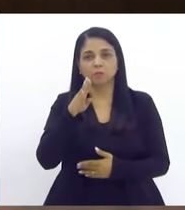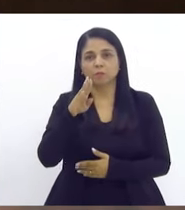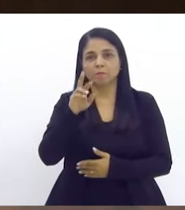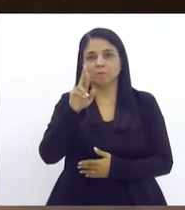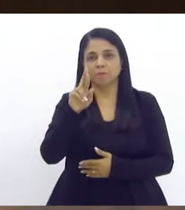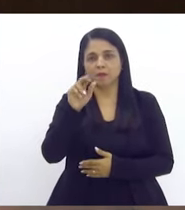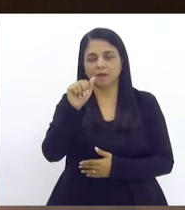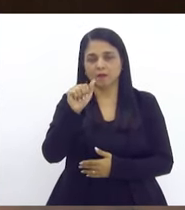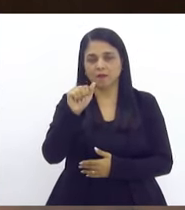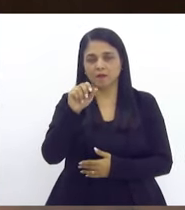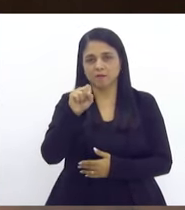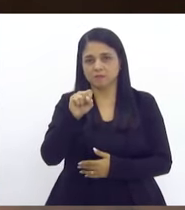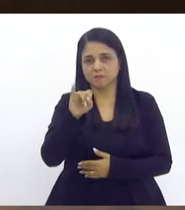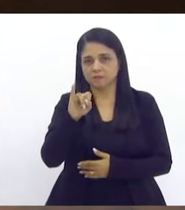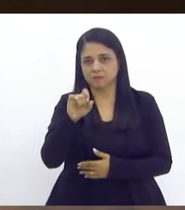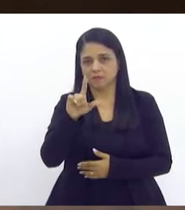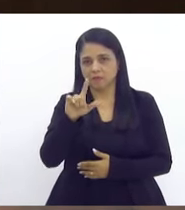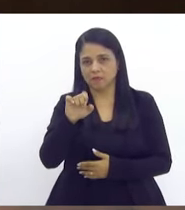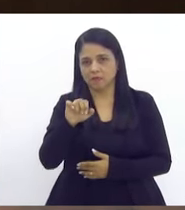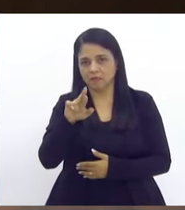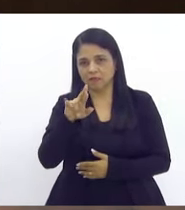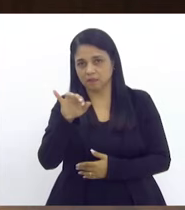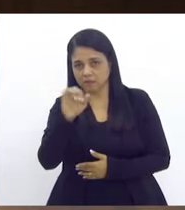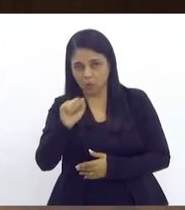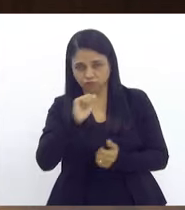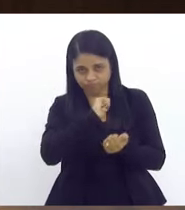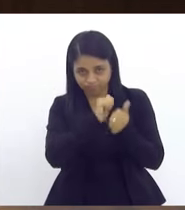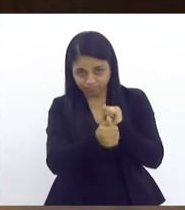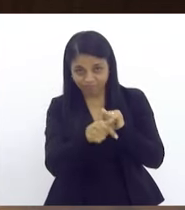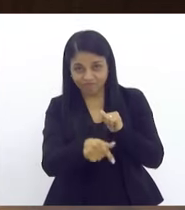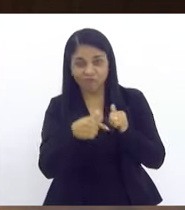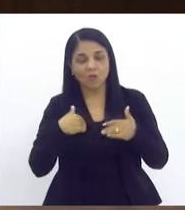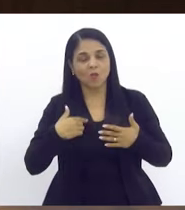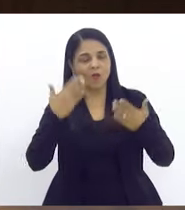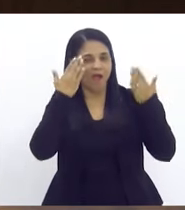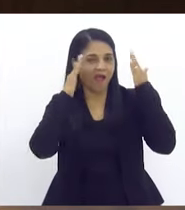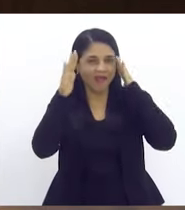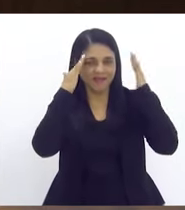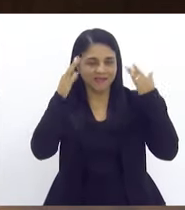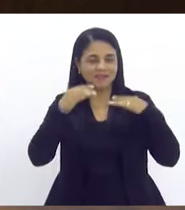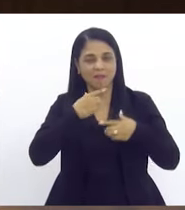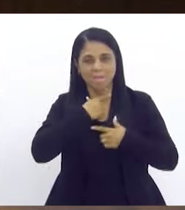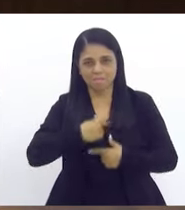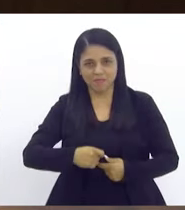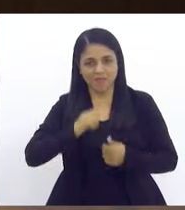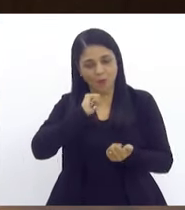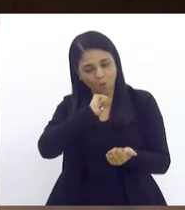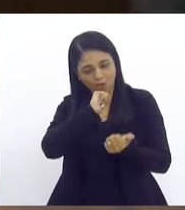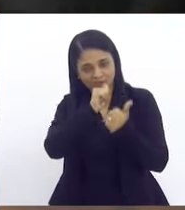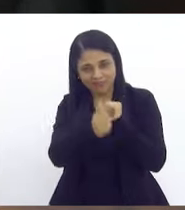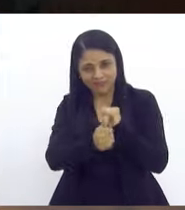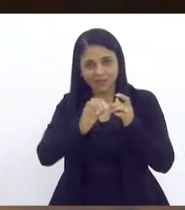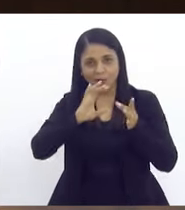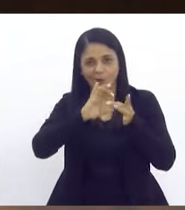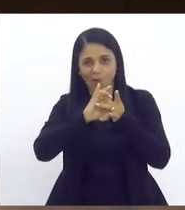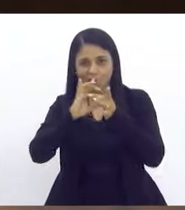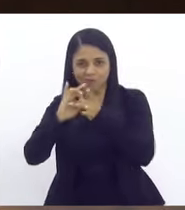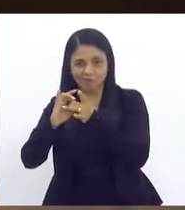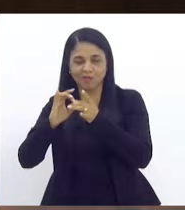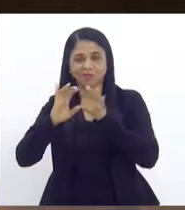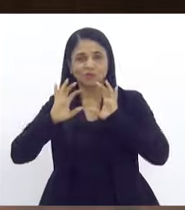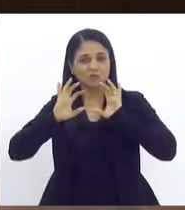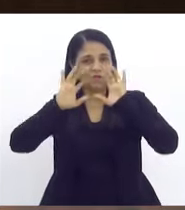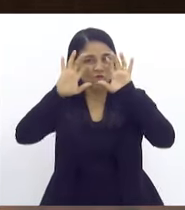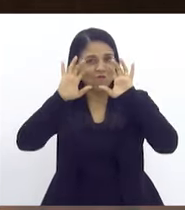podia deixar de registrar aqui a minha alegria de conceder essa medalha a esse atleta olímpico do vôlei, a